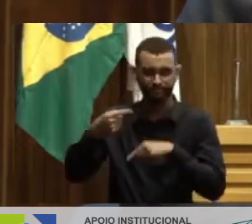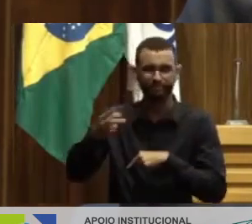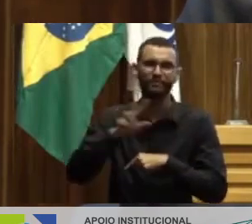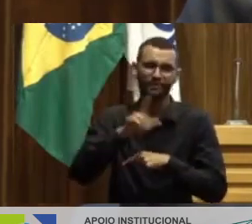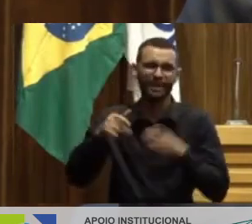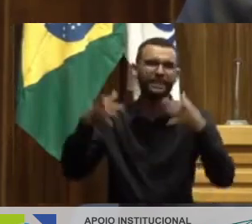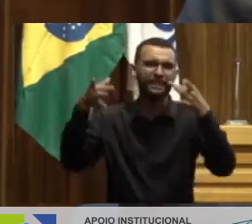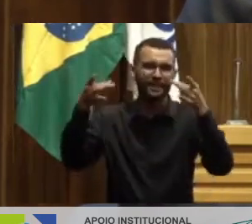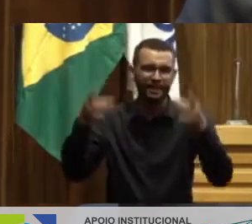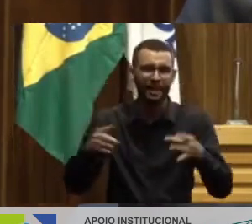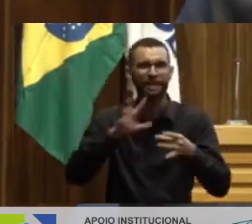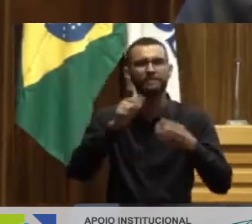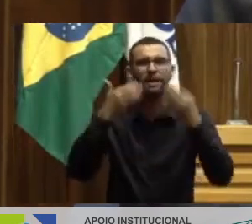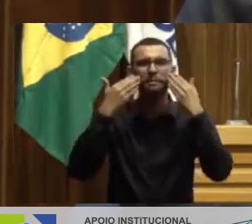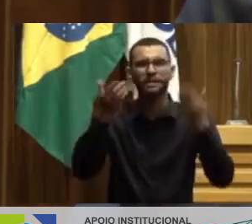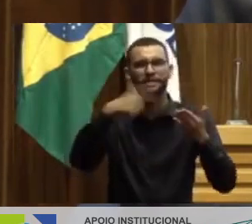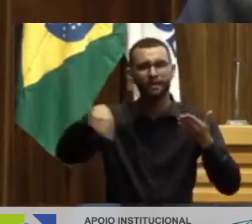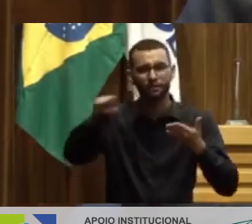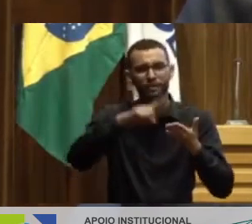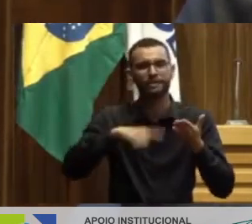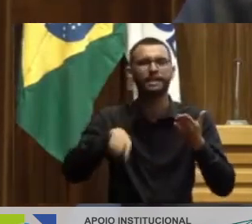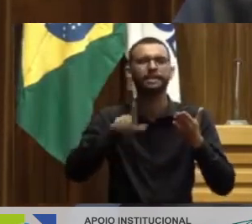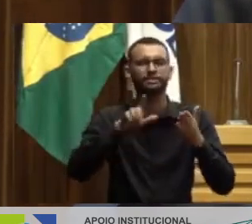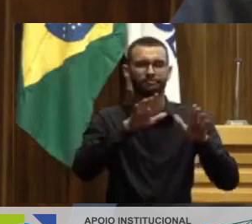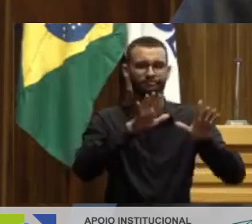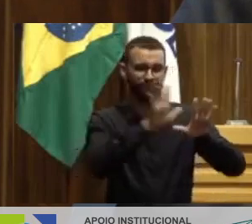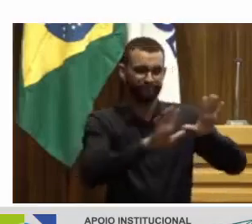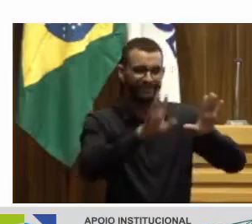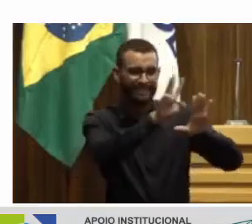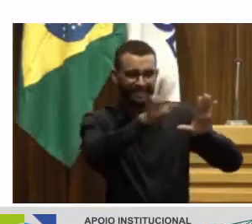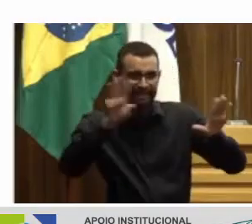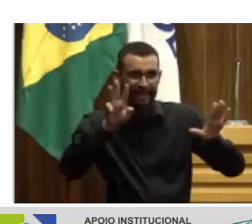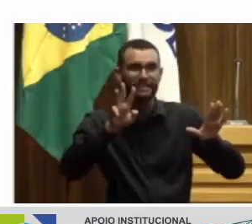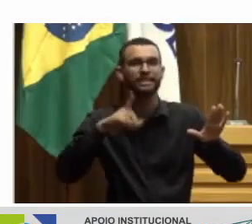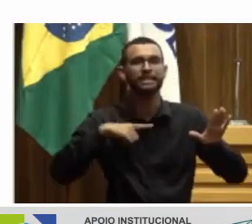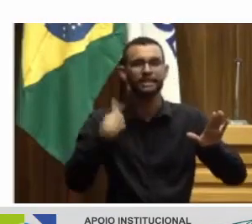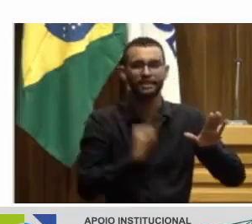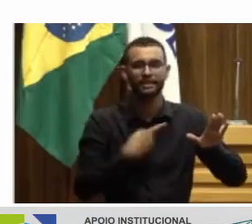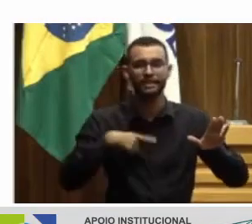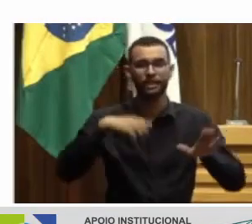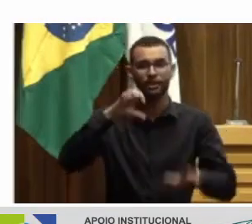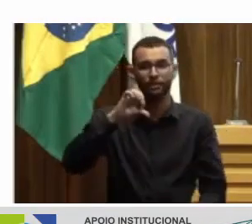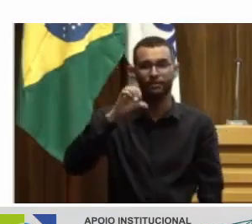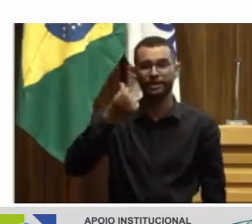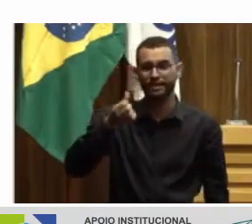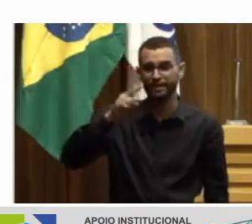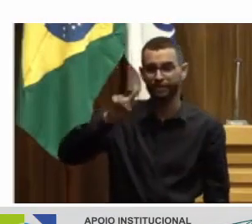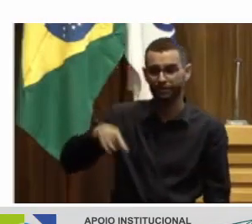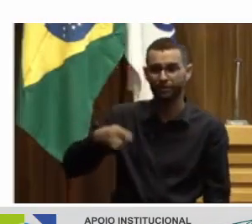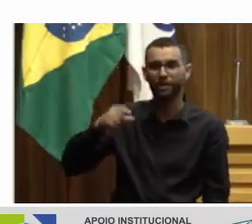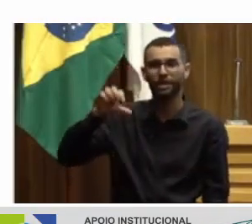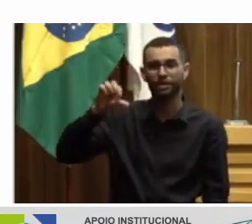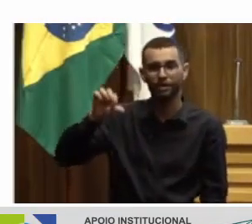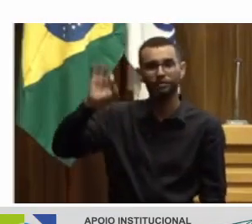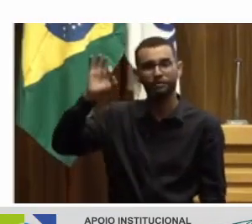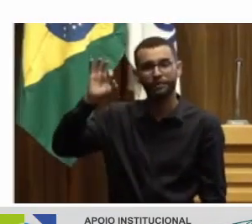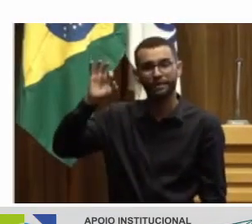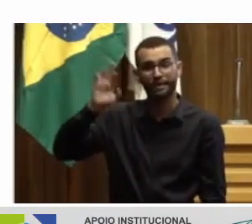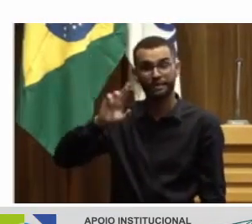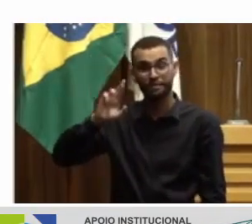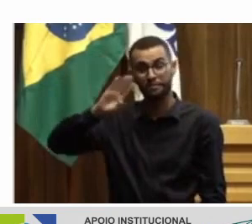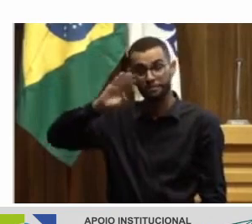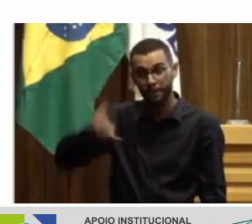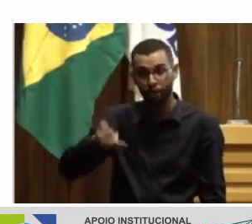vai apresentar para vocês, uma plataforma onde nós já temos 96,9 bilhões de reais até março